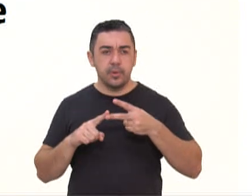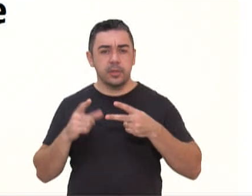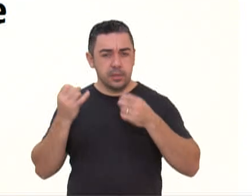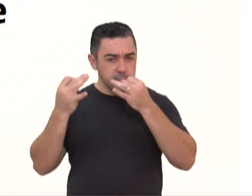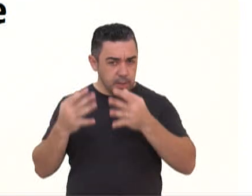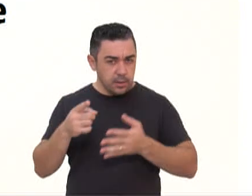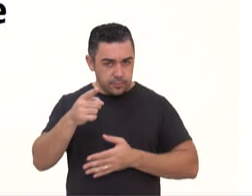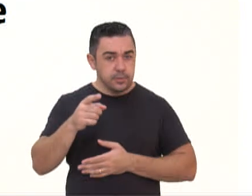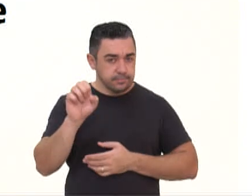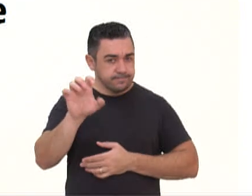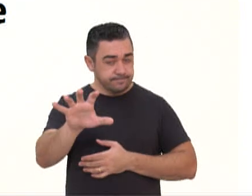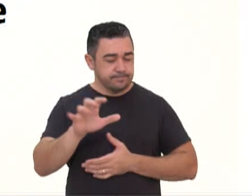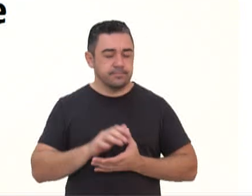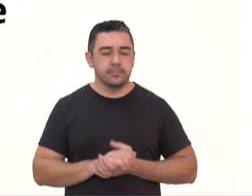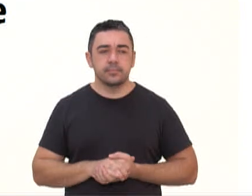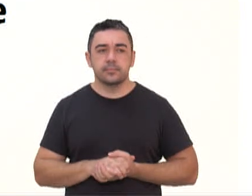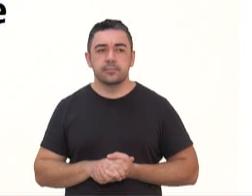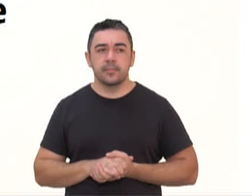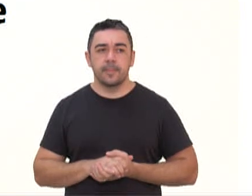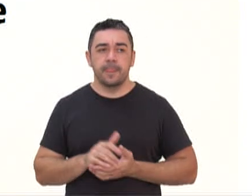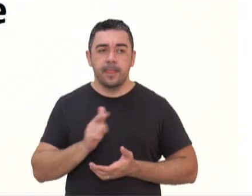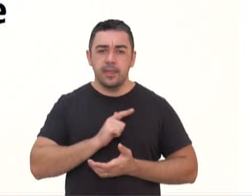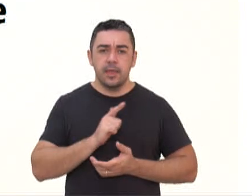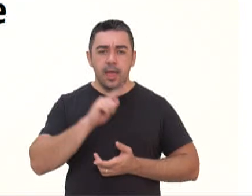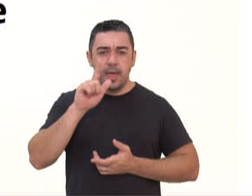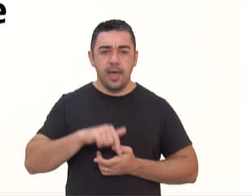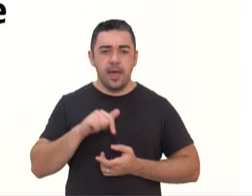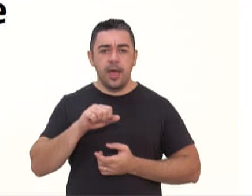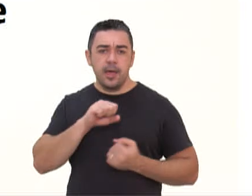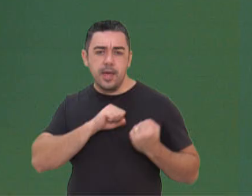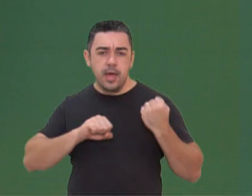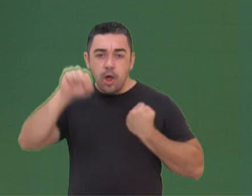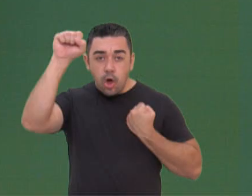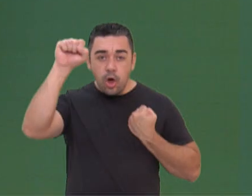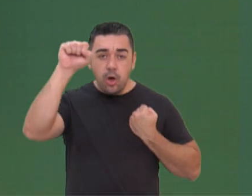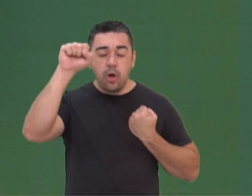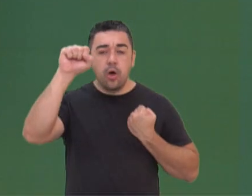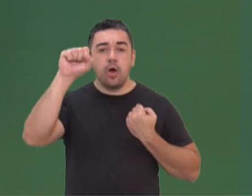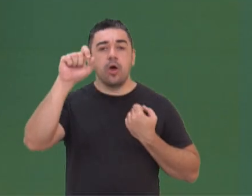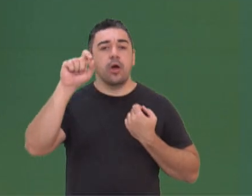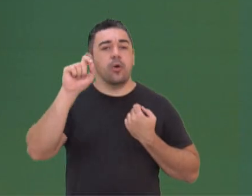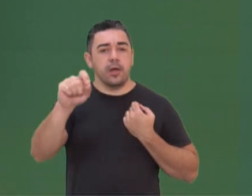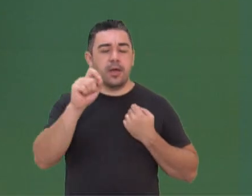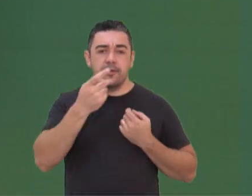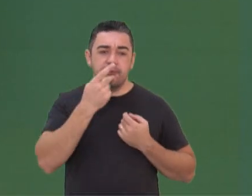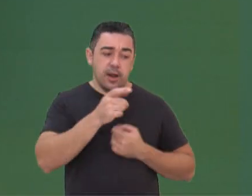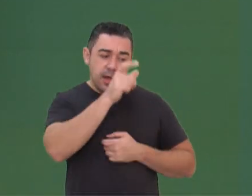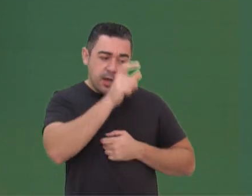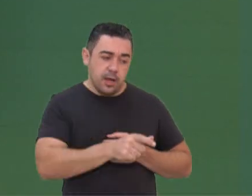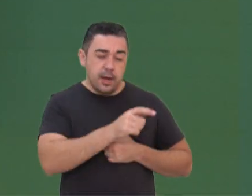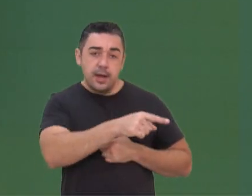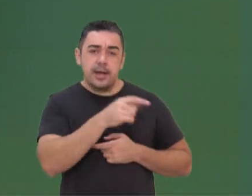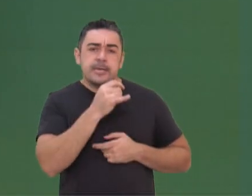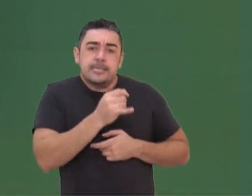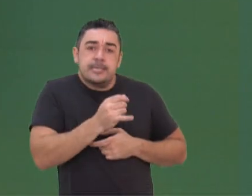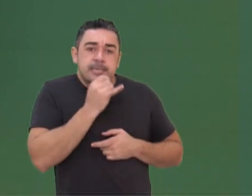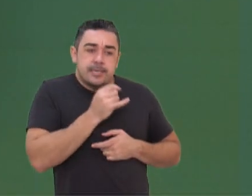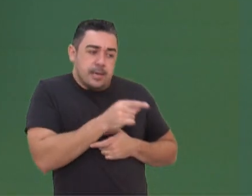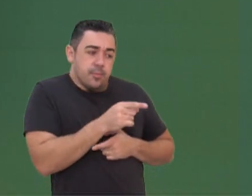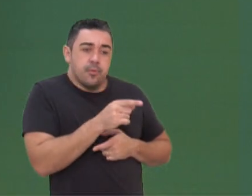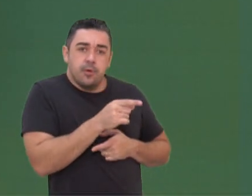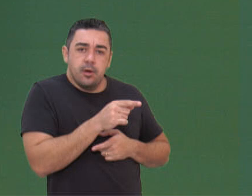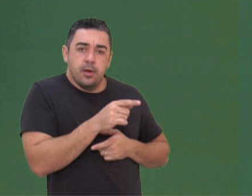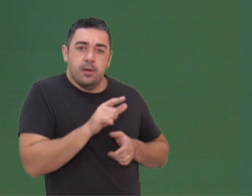Isso. Elevando-as ao estatuto de heróis. Então, falar dos grandes exemplos da população negra, exatamente